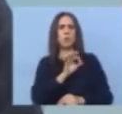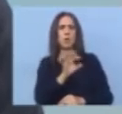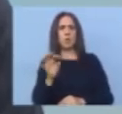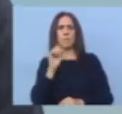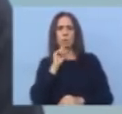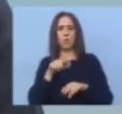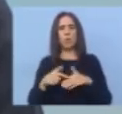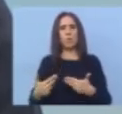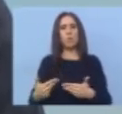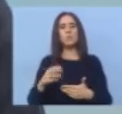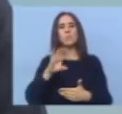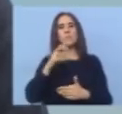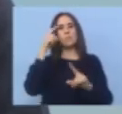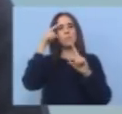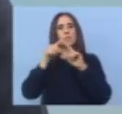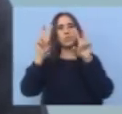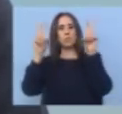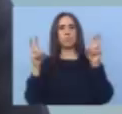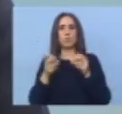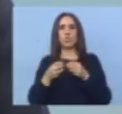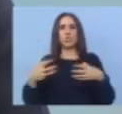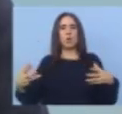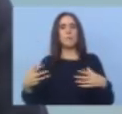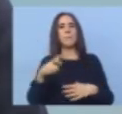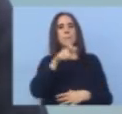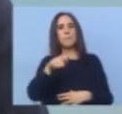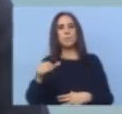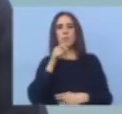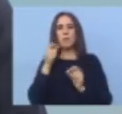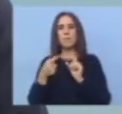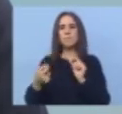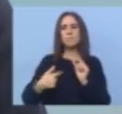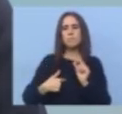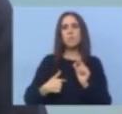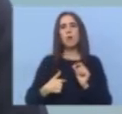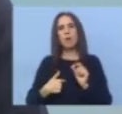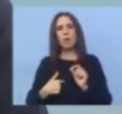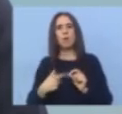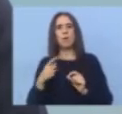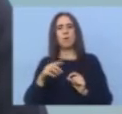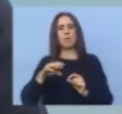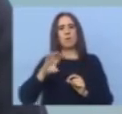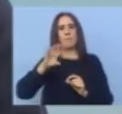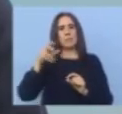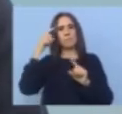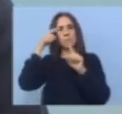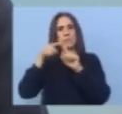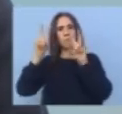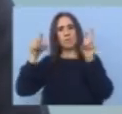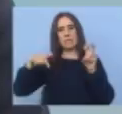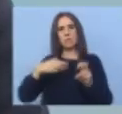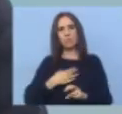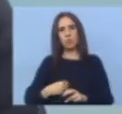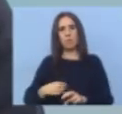vezes, hoje em dia, com a Missão País já tem alguma dimensão, muitas pessoas mandam-nos e-mails a dizer gostava imenso de receber a Missão País aqui. E depois nós